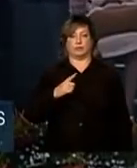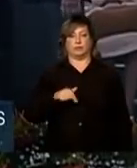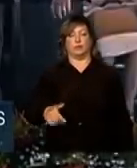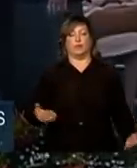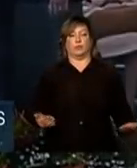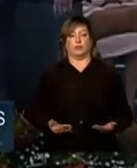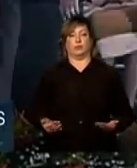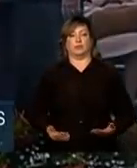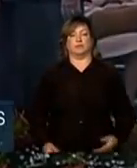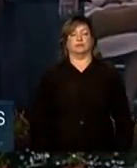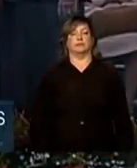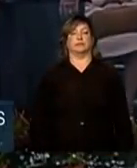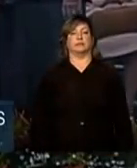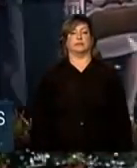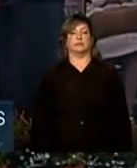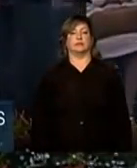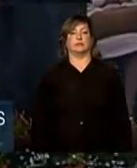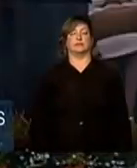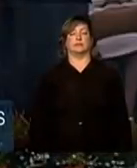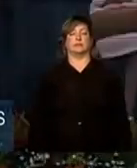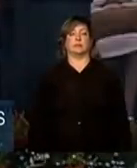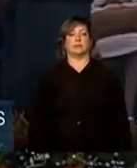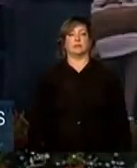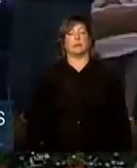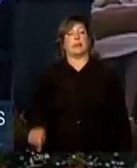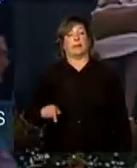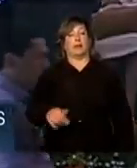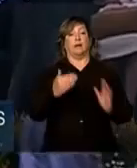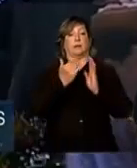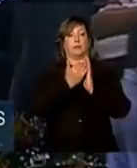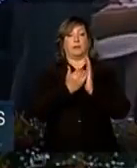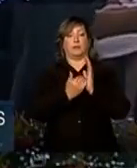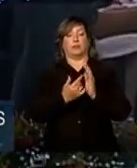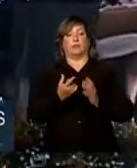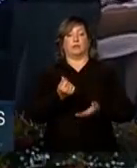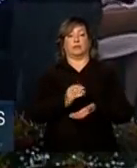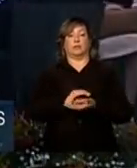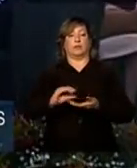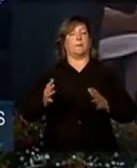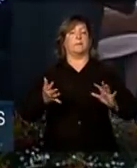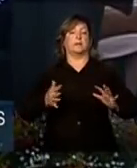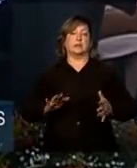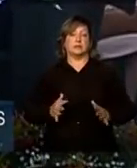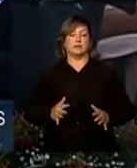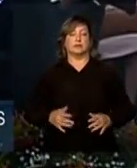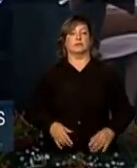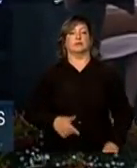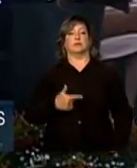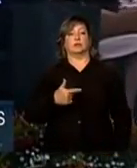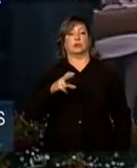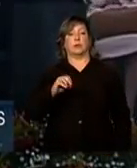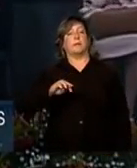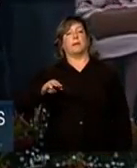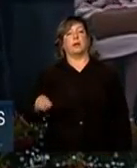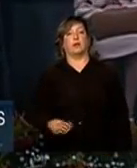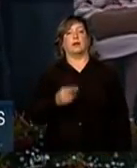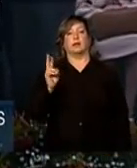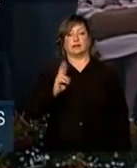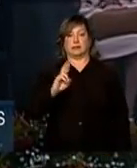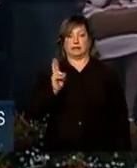do Crescimento. Programa no qual são investidos aproximadamente 250 milhões